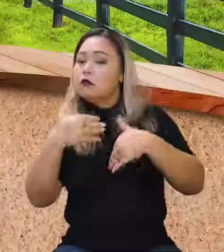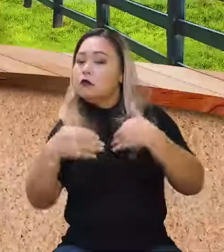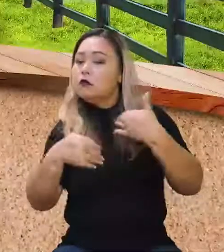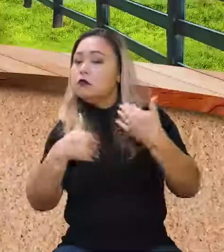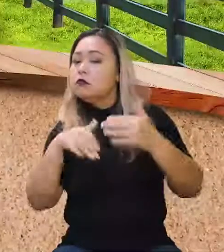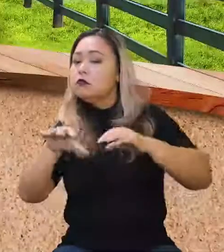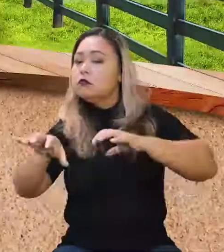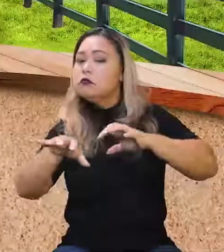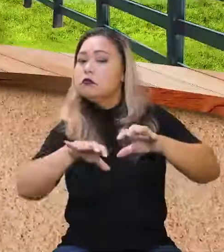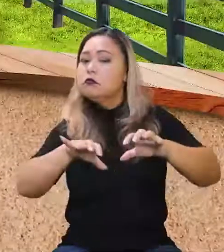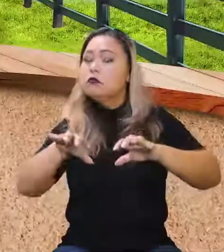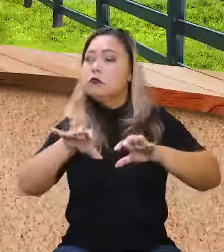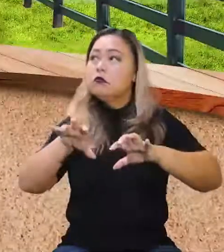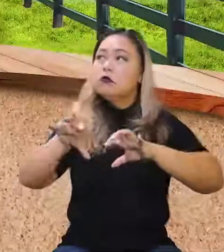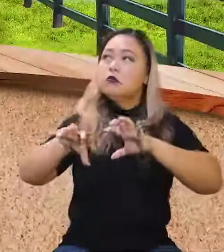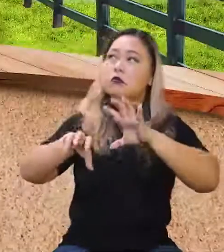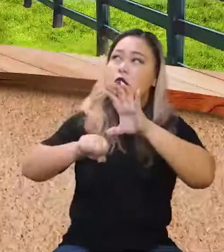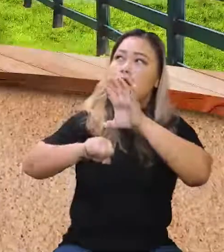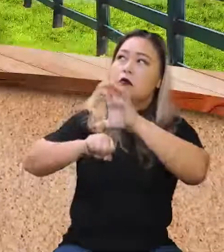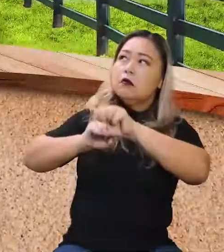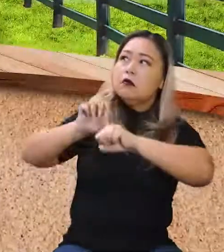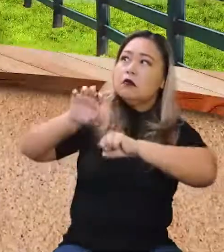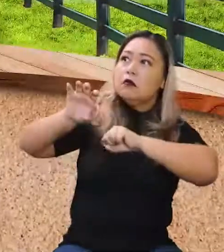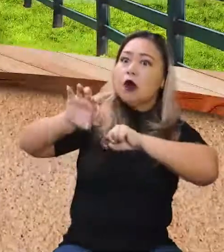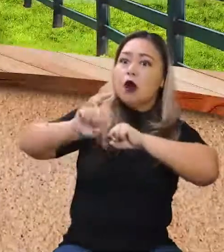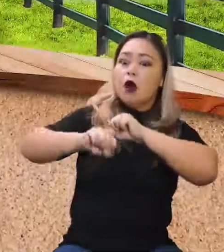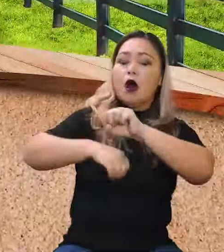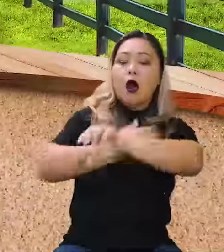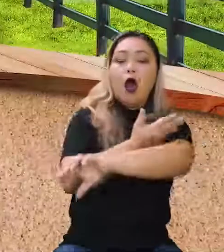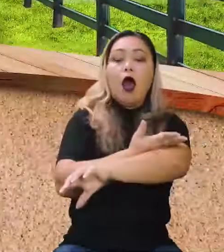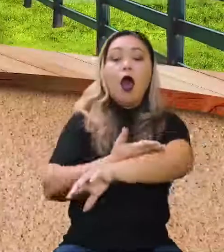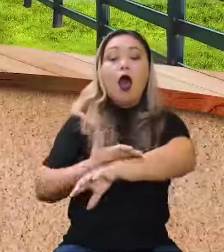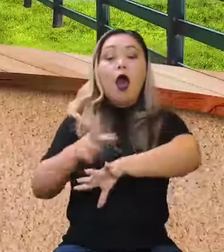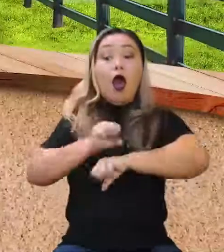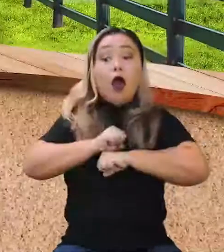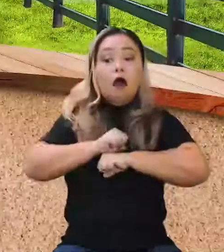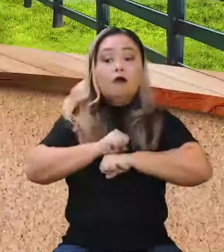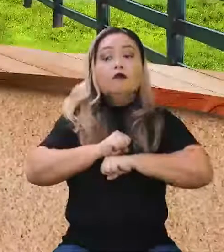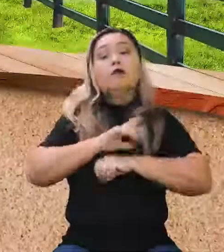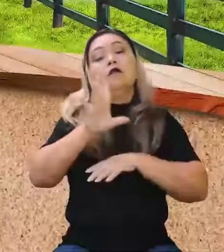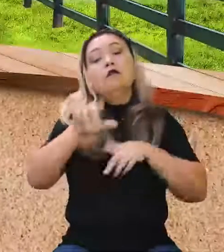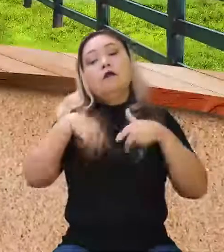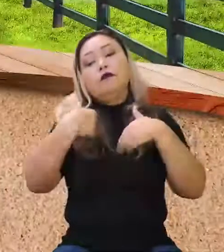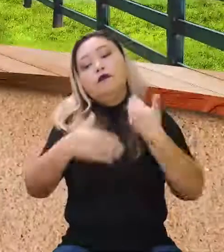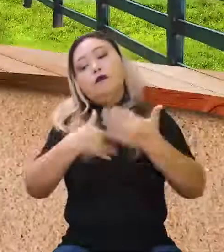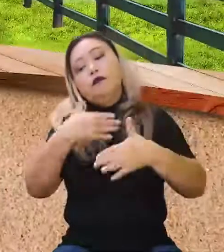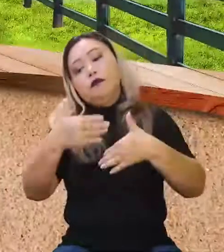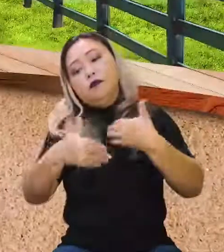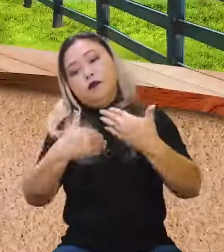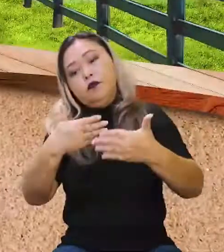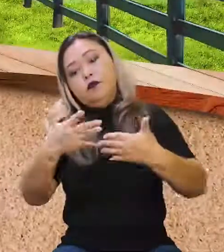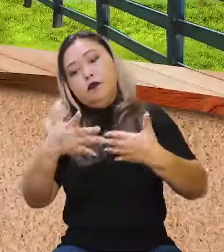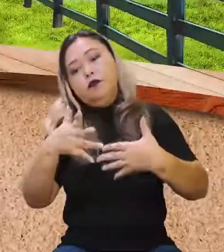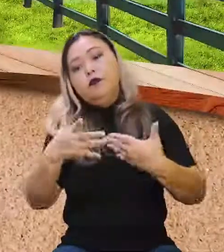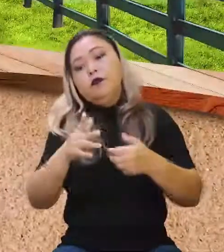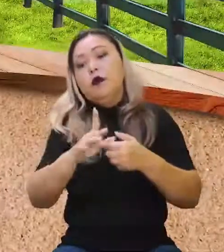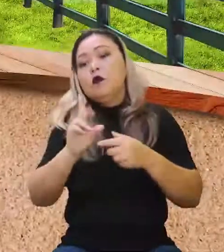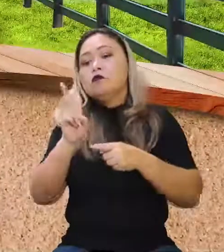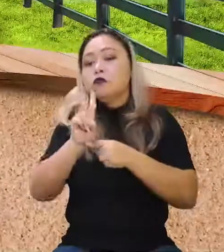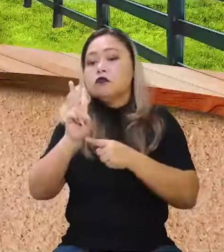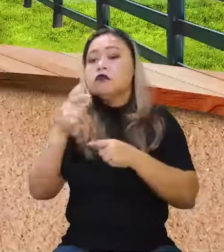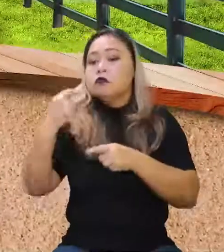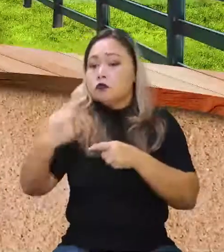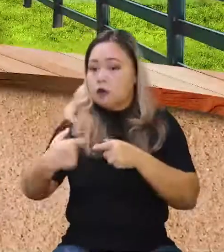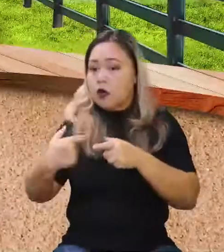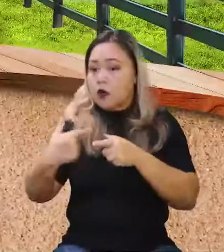processo seletivo, eles vão adquirindo esses hábitos. Por isso que a gente coloca em domesticado ou em processo de domesticação,